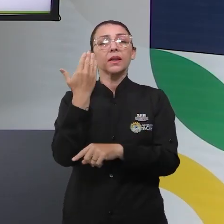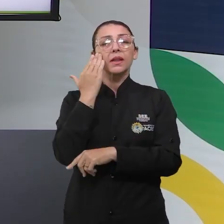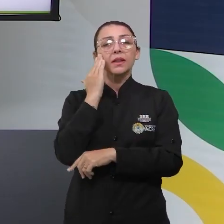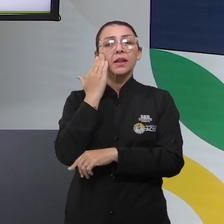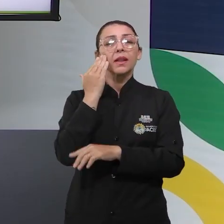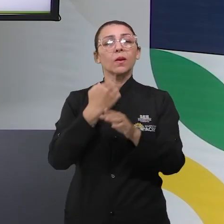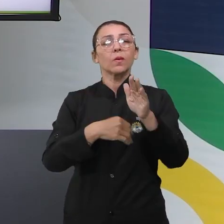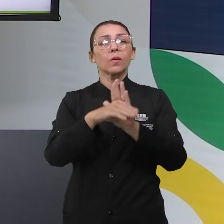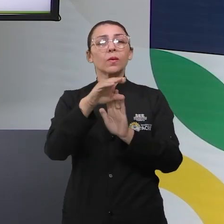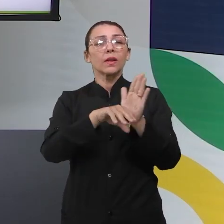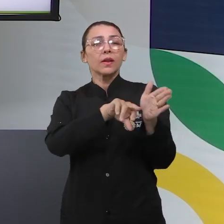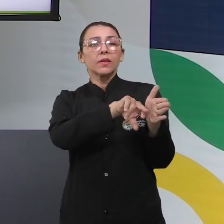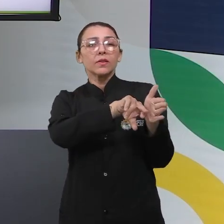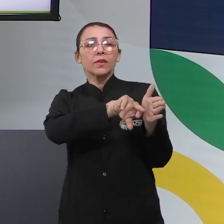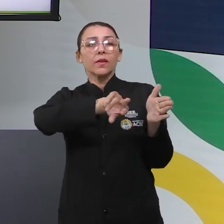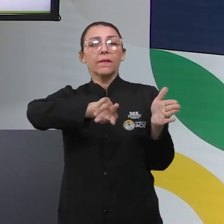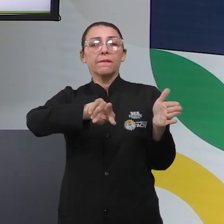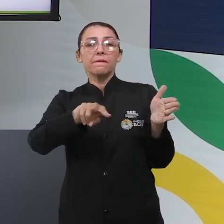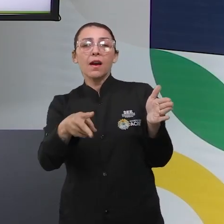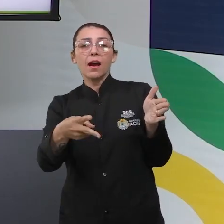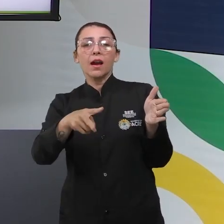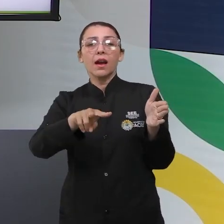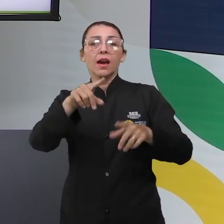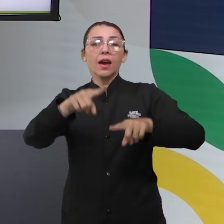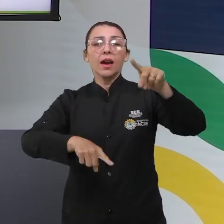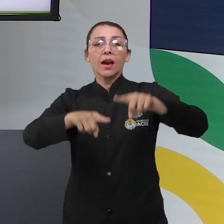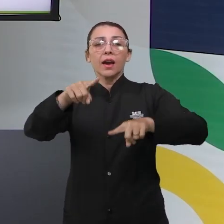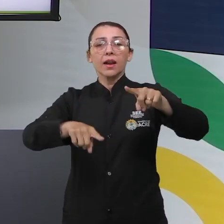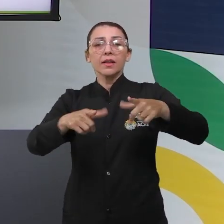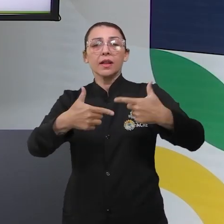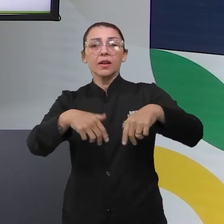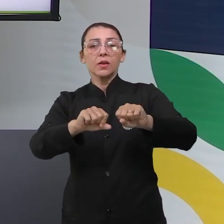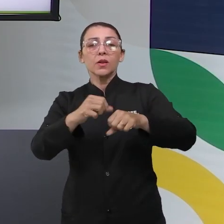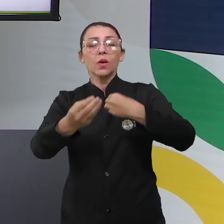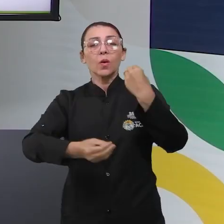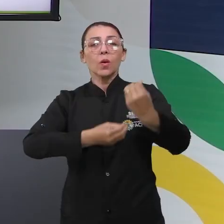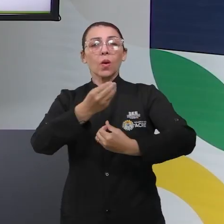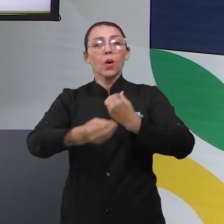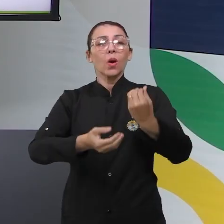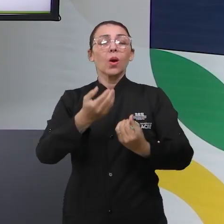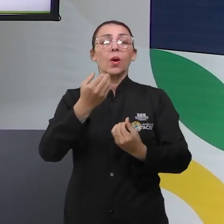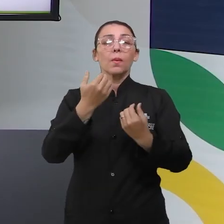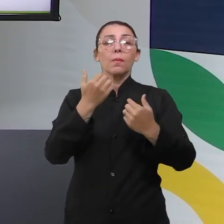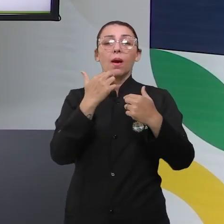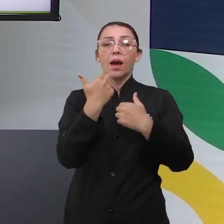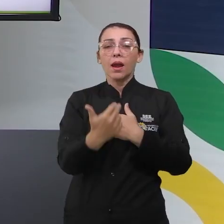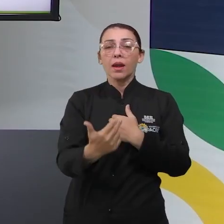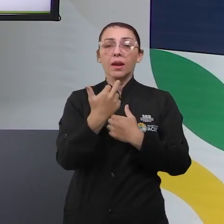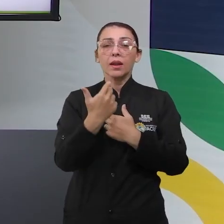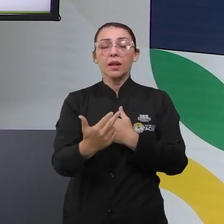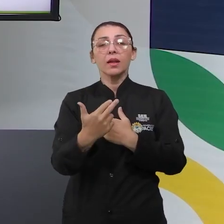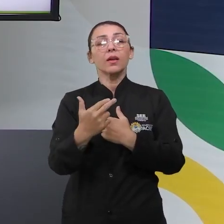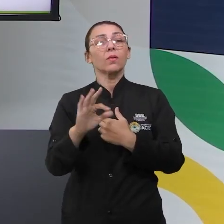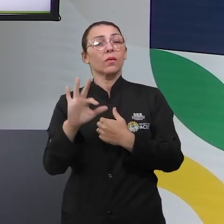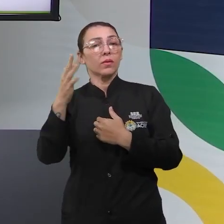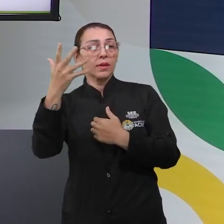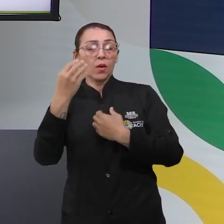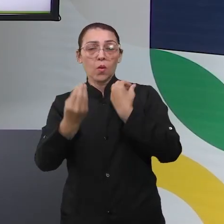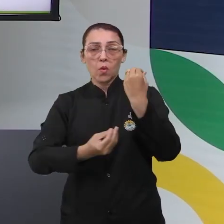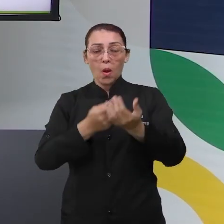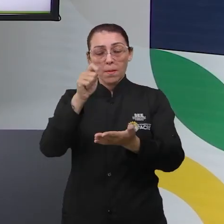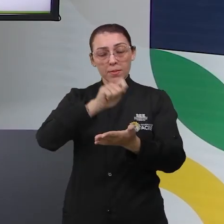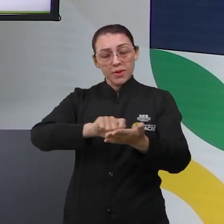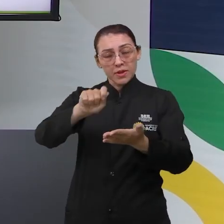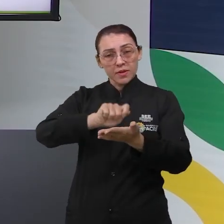compreendemos o conceito de variação linguística, entendendo como é que a língua funciona e como que você deve